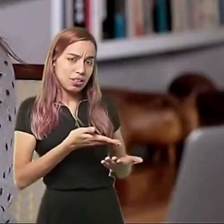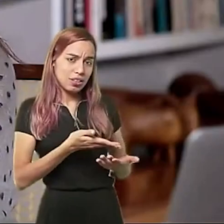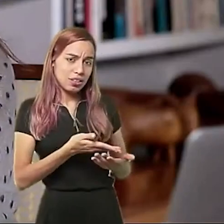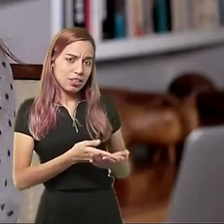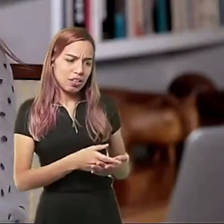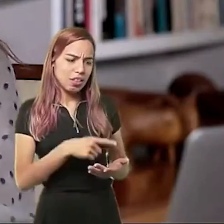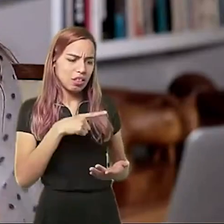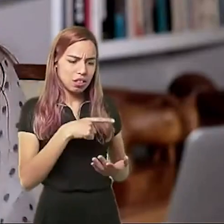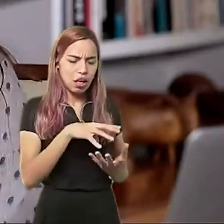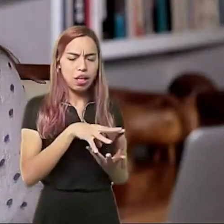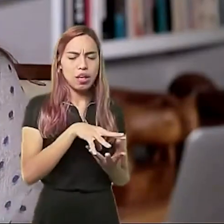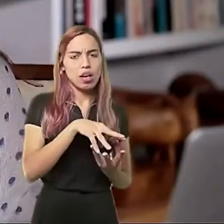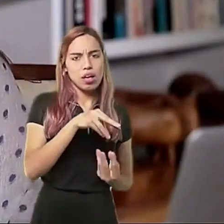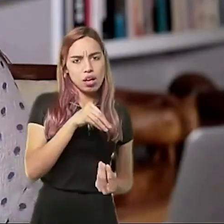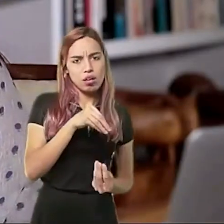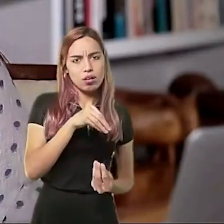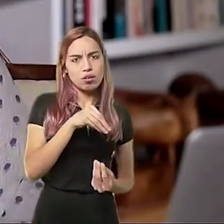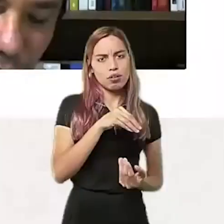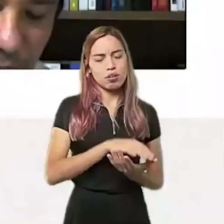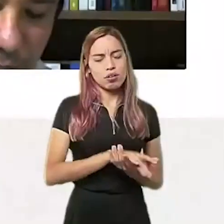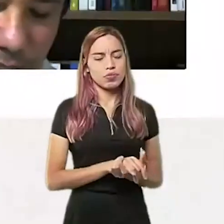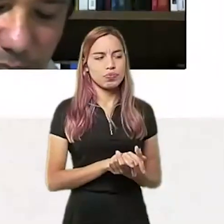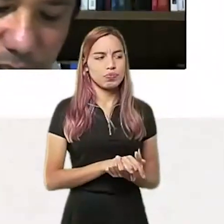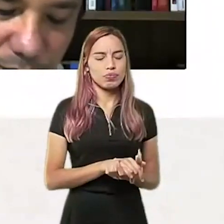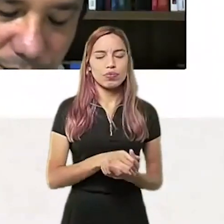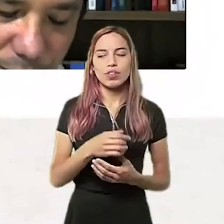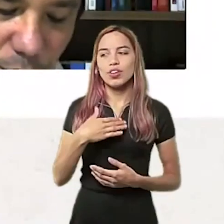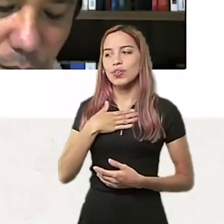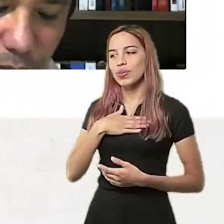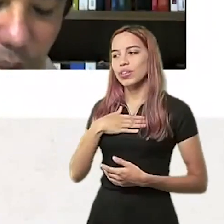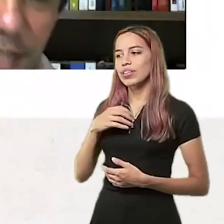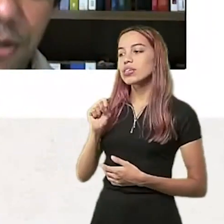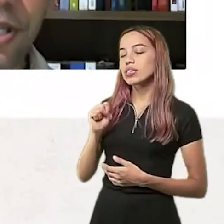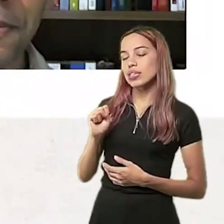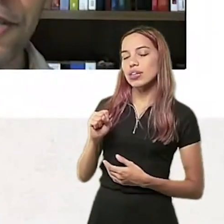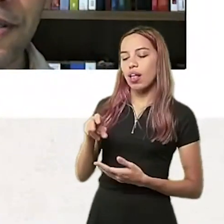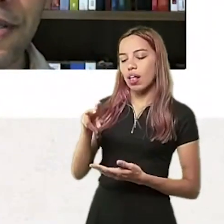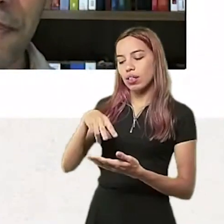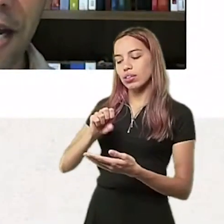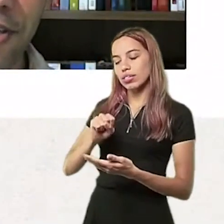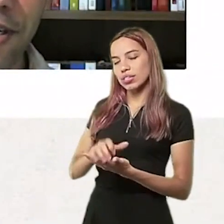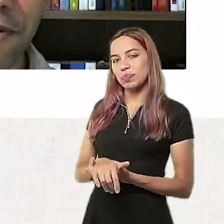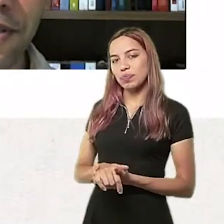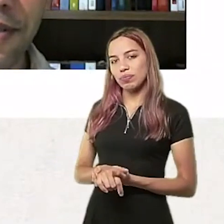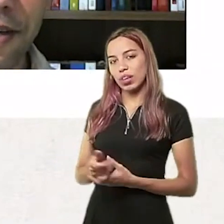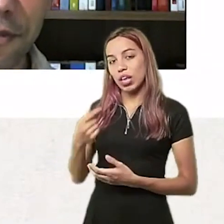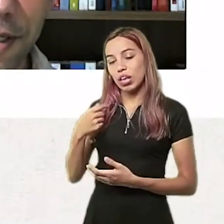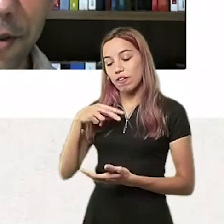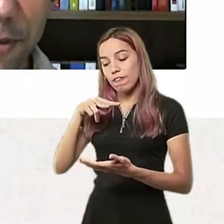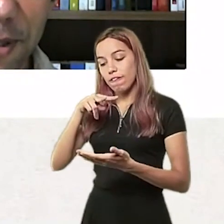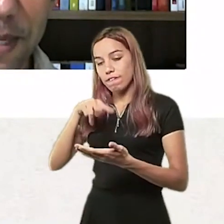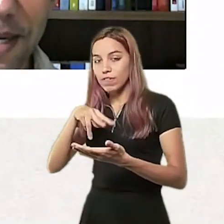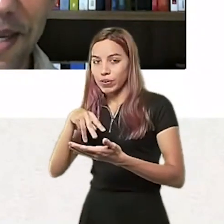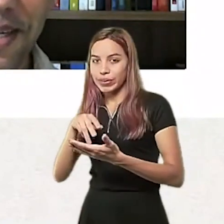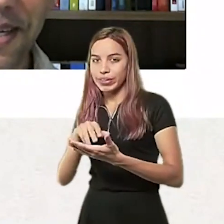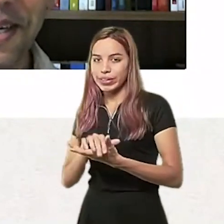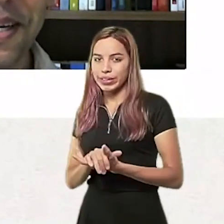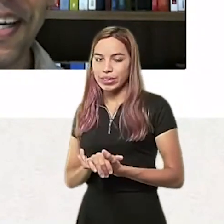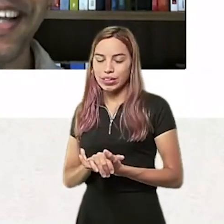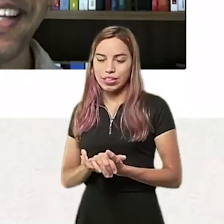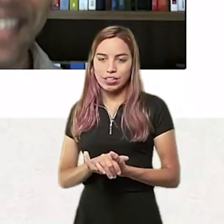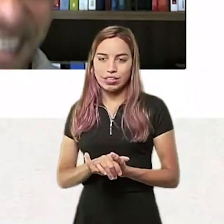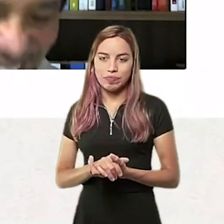também, que é muito bonito. Leio sim, Josane, leio sim. Vou ler justamente essa parte a que você se referiu, só